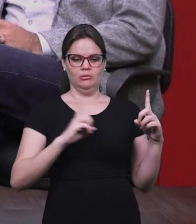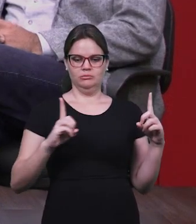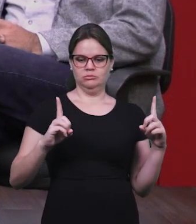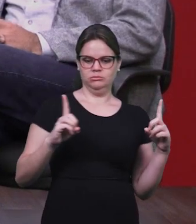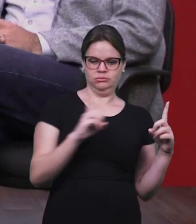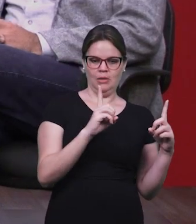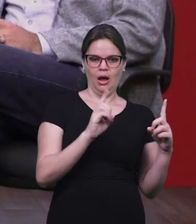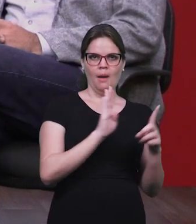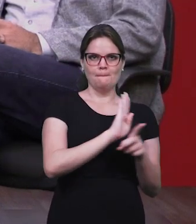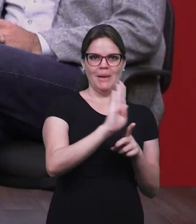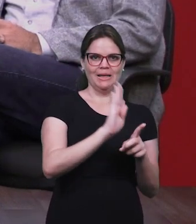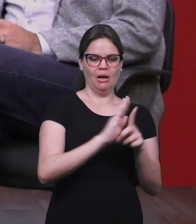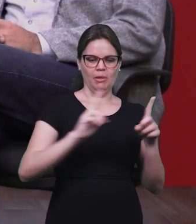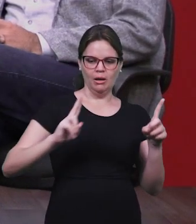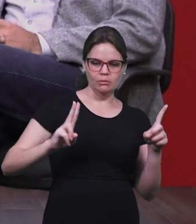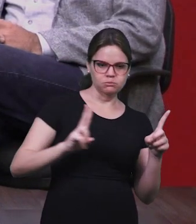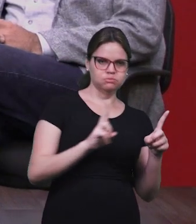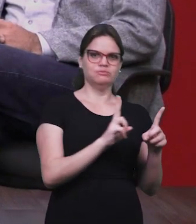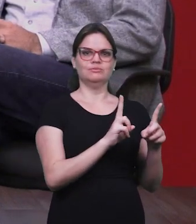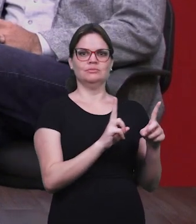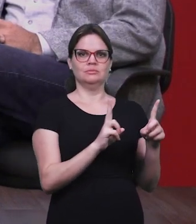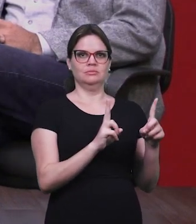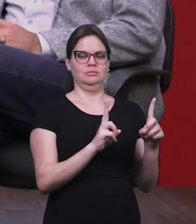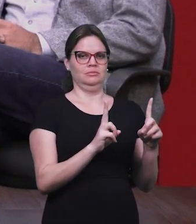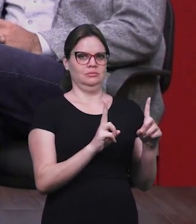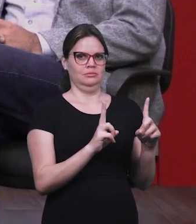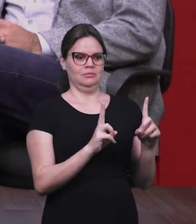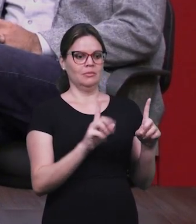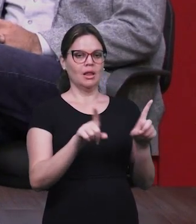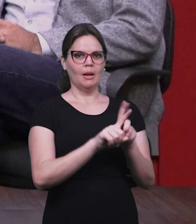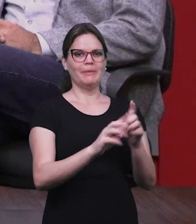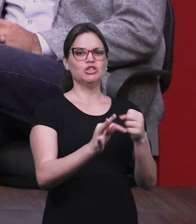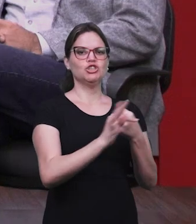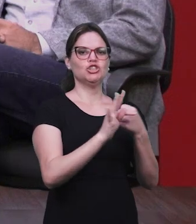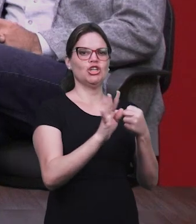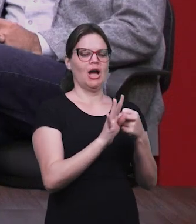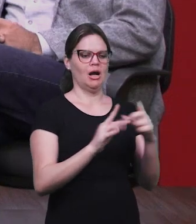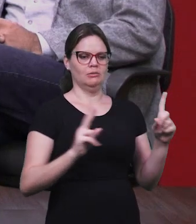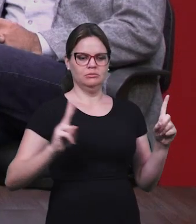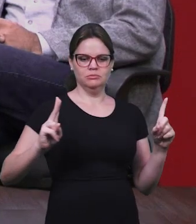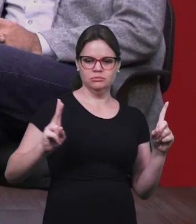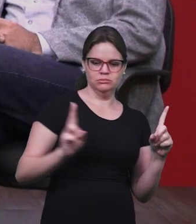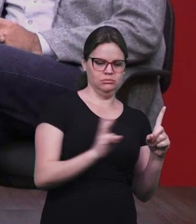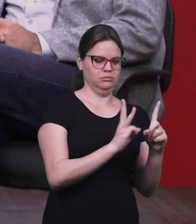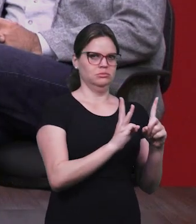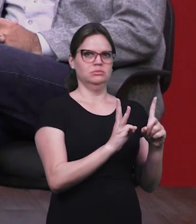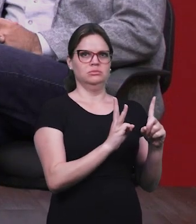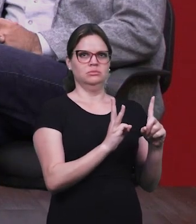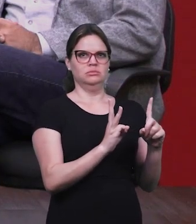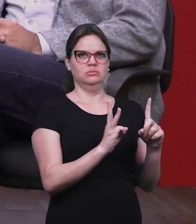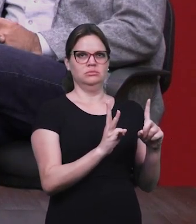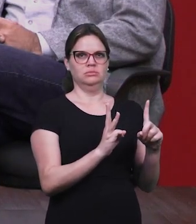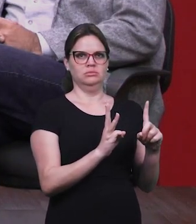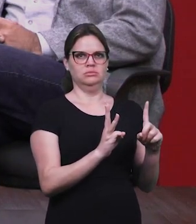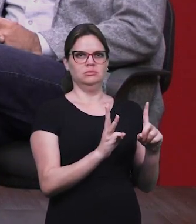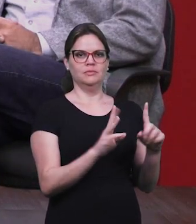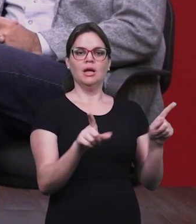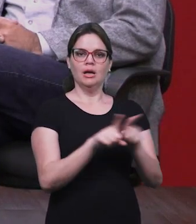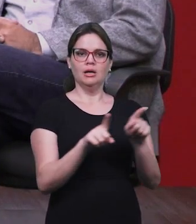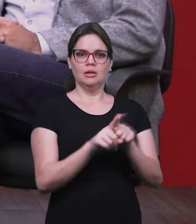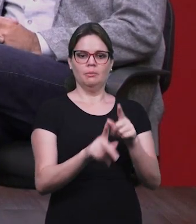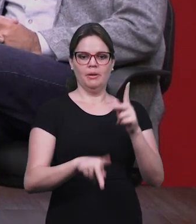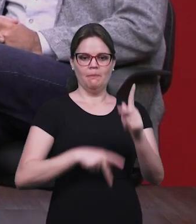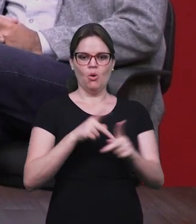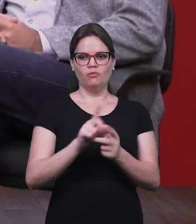Paulo, chegou Barnabé, e também estava ali Tiago, e eles comiam com os gentios, que